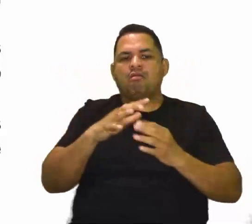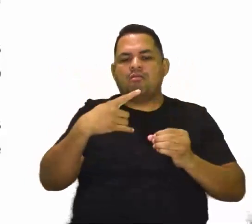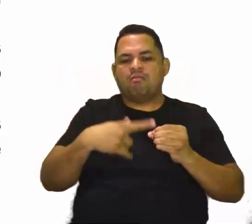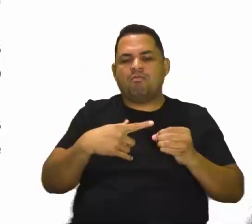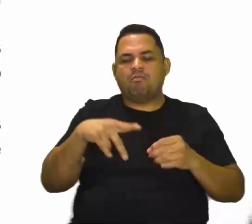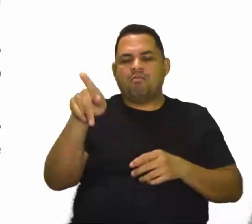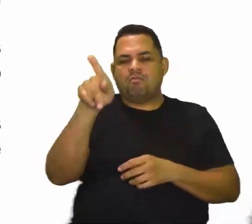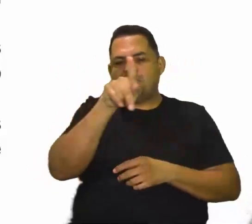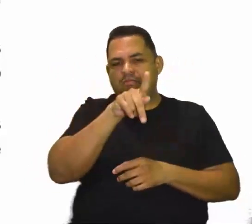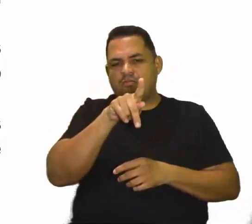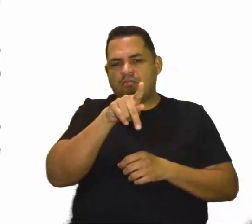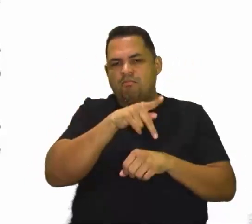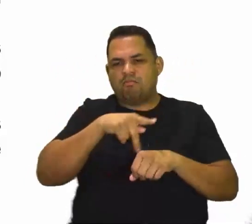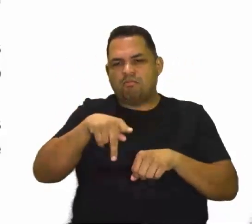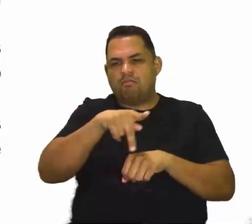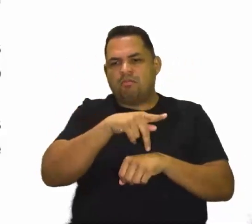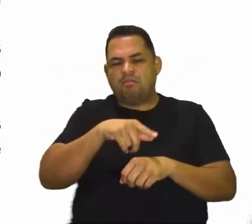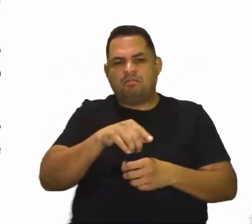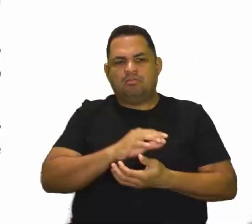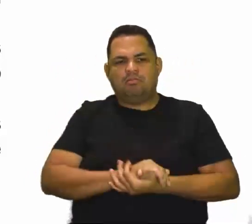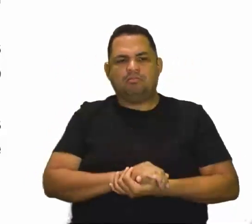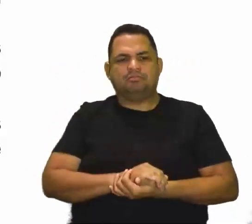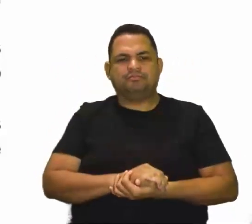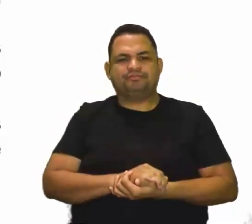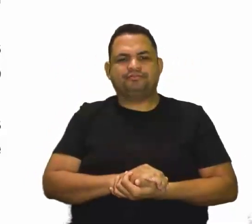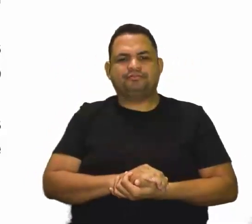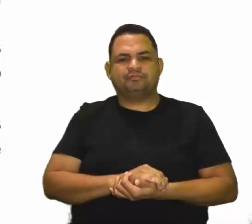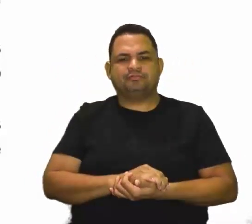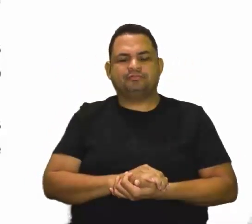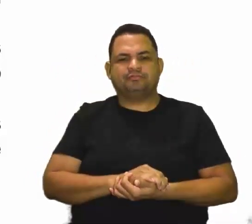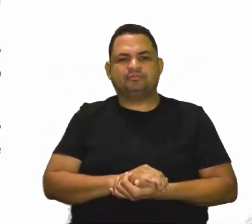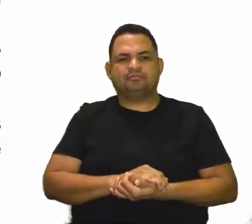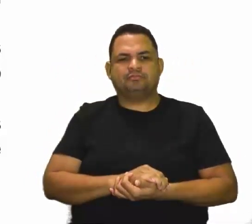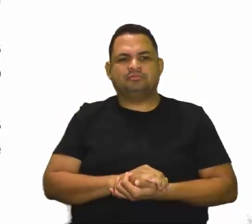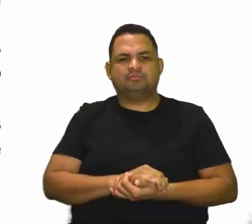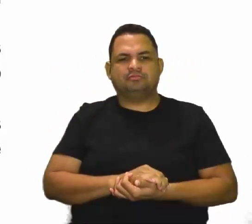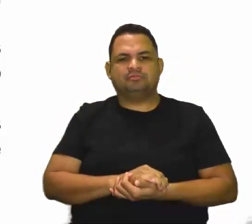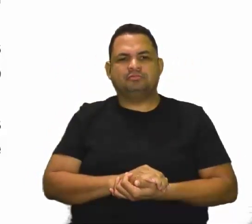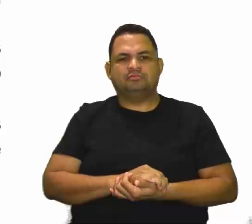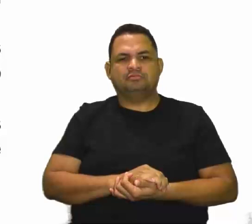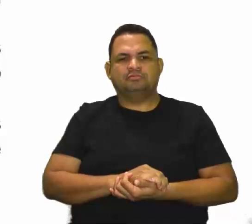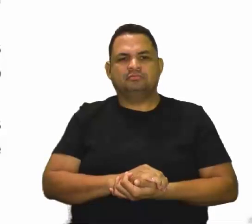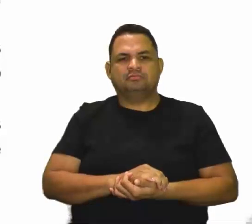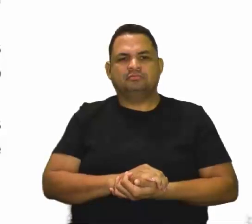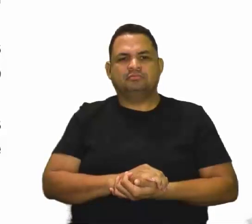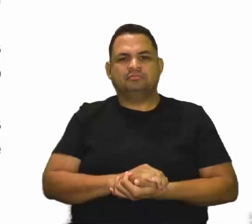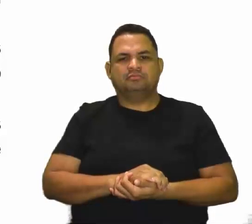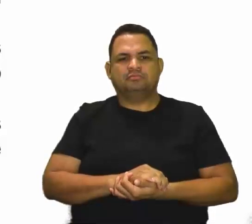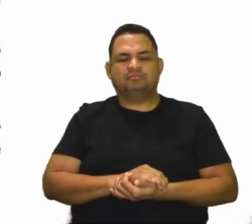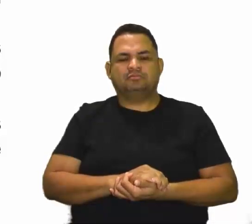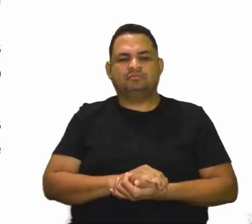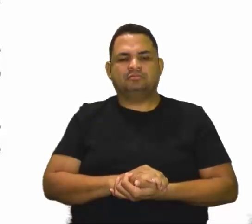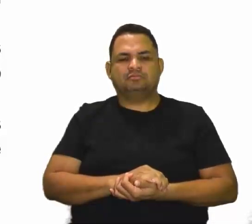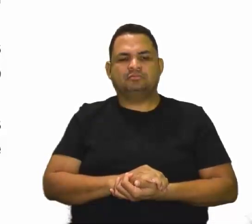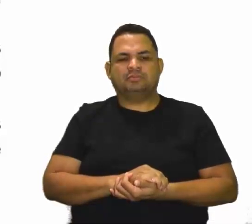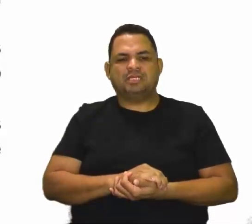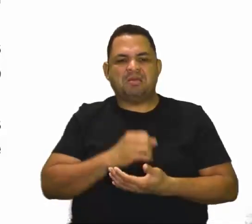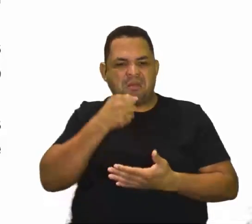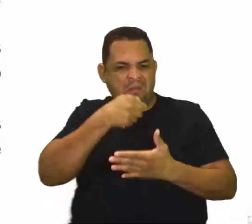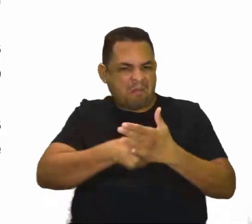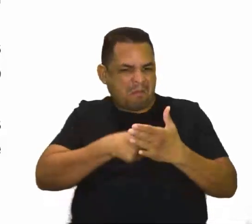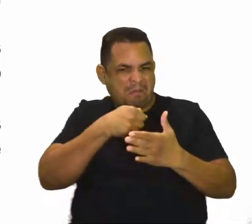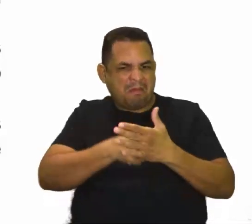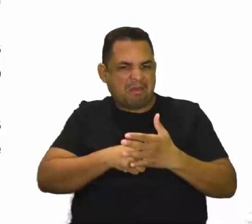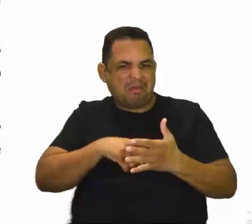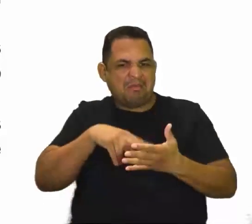interior do país, tenente desertores, não é nem o movimento tenentista isso daí. Na pressão exercida